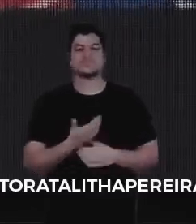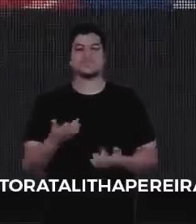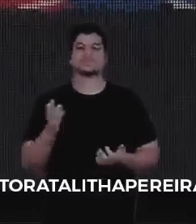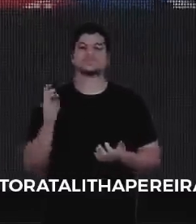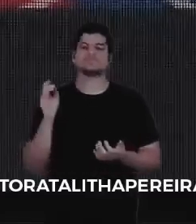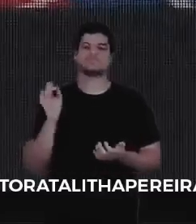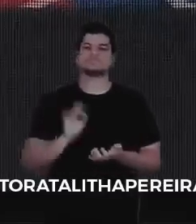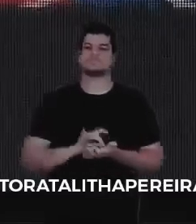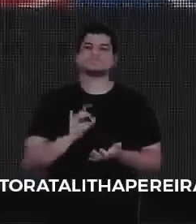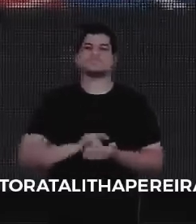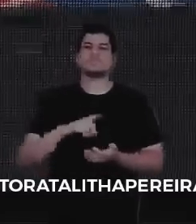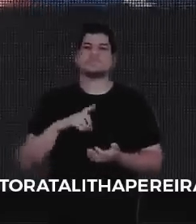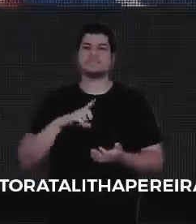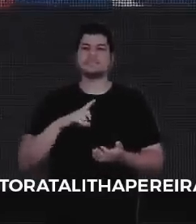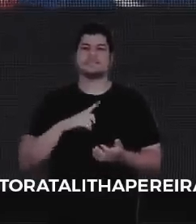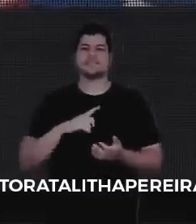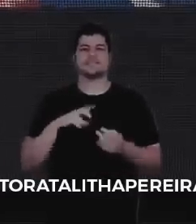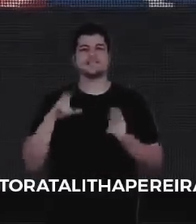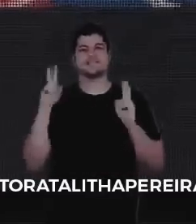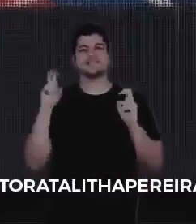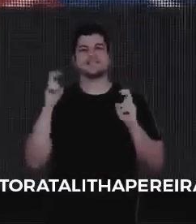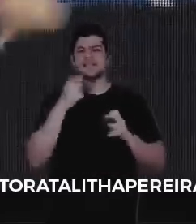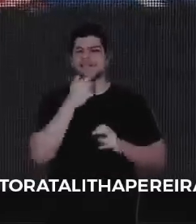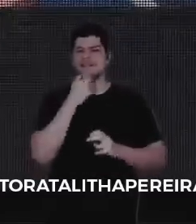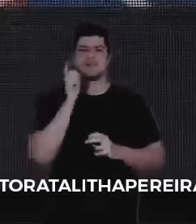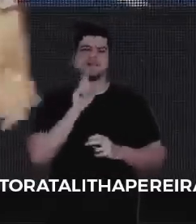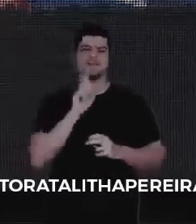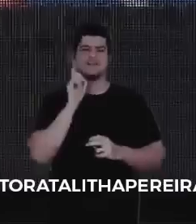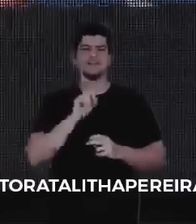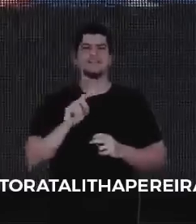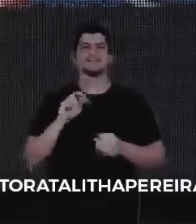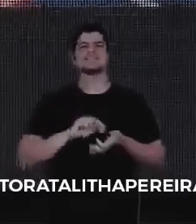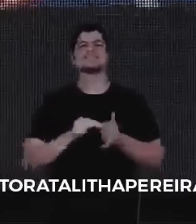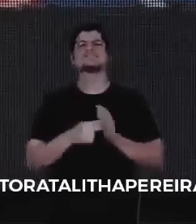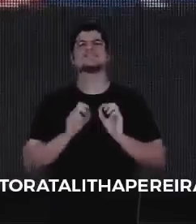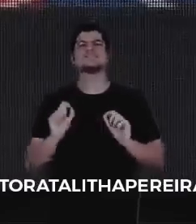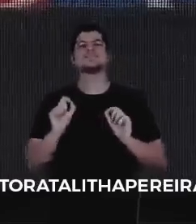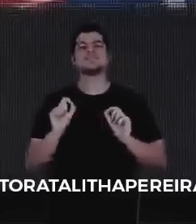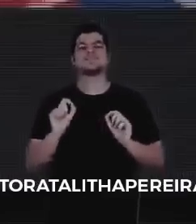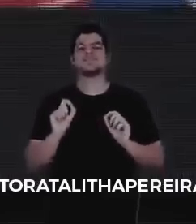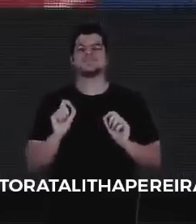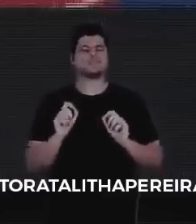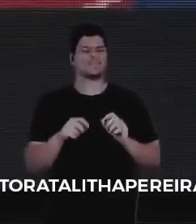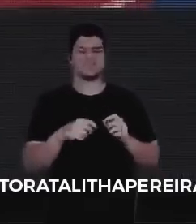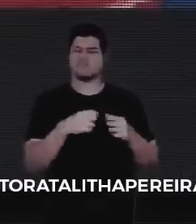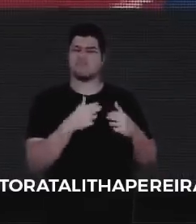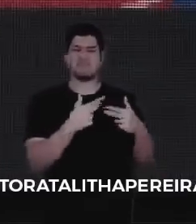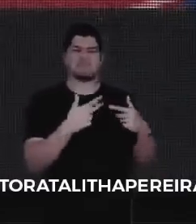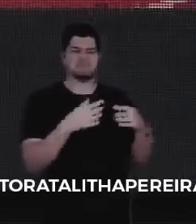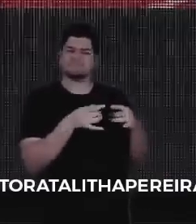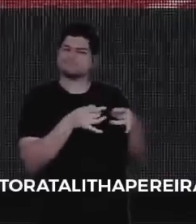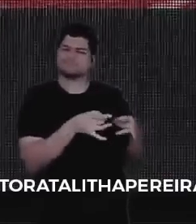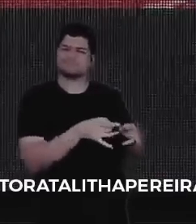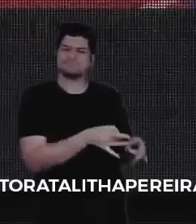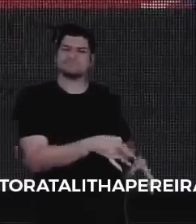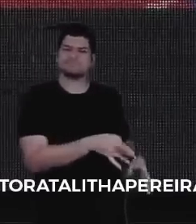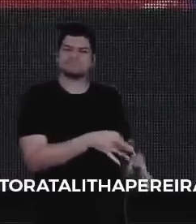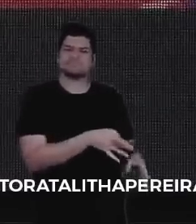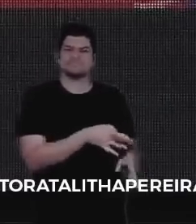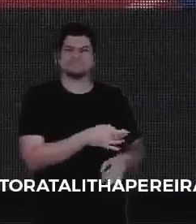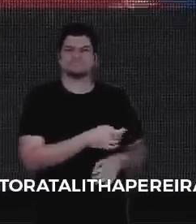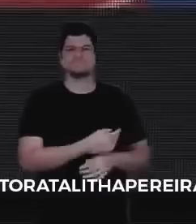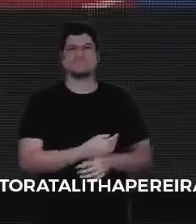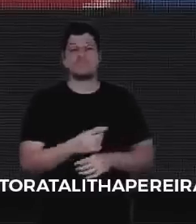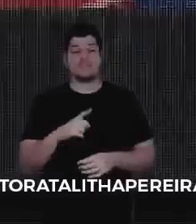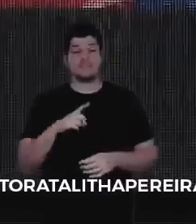essa expressão americana é mais ou menos isso. Deixa de lado. Abandona.